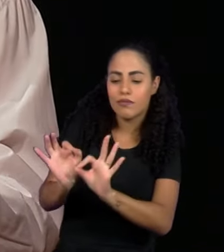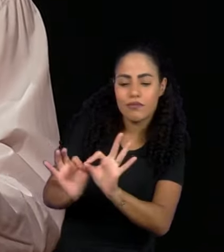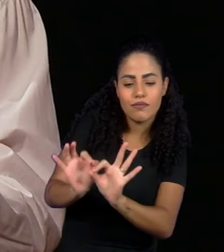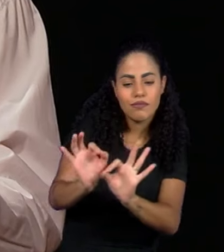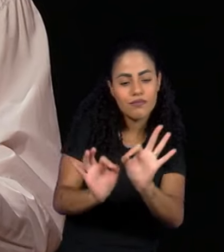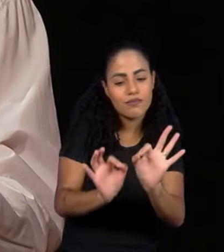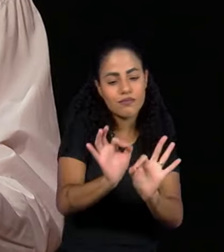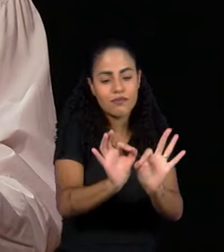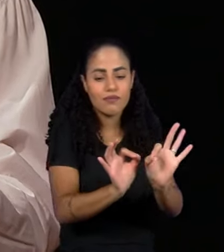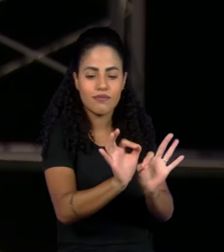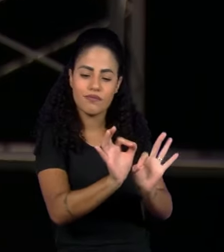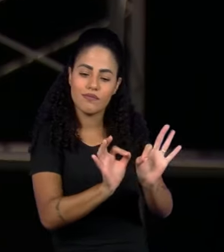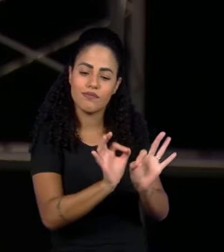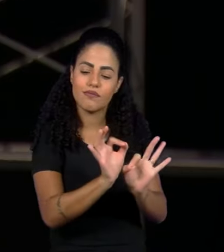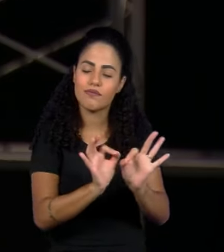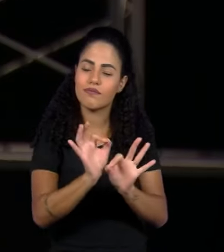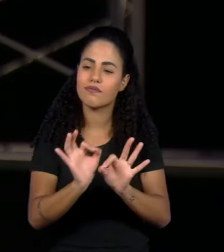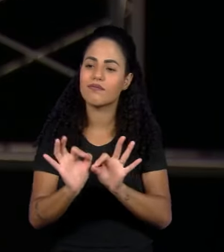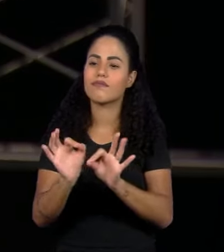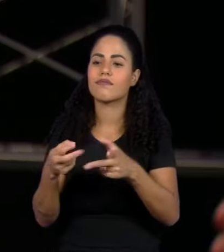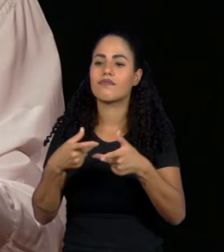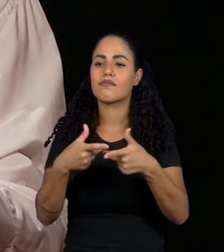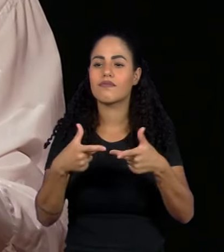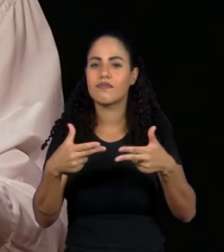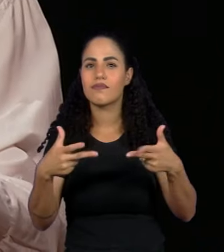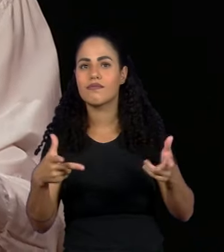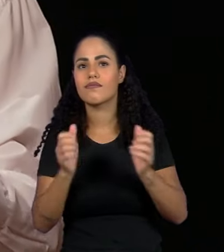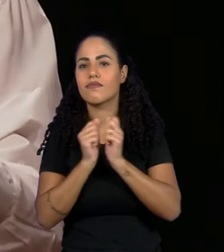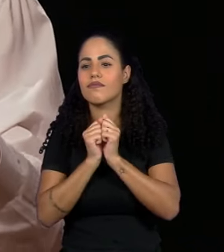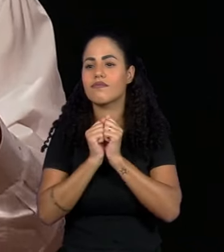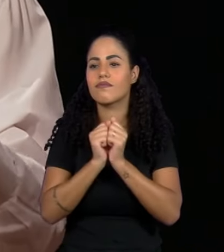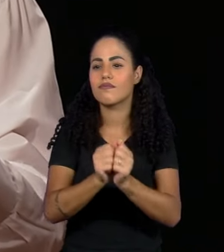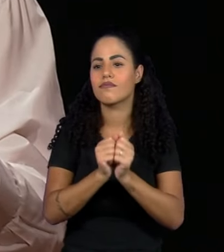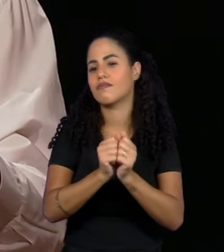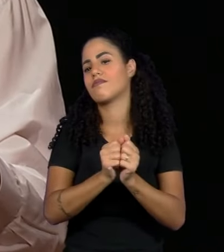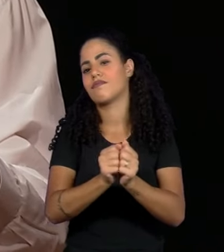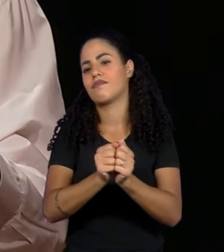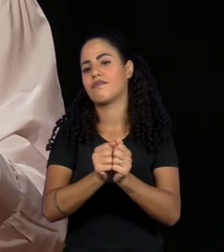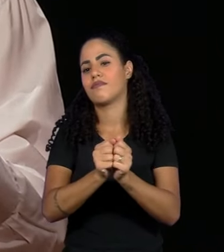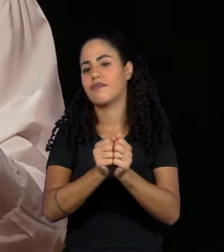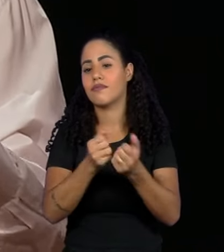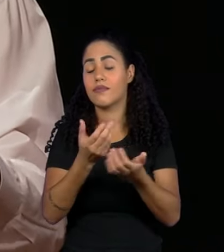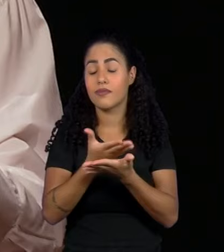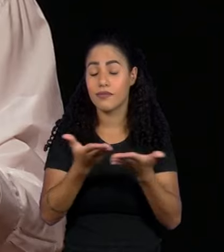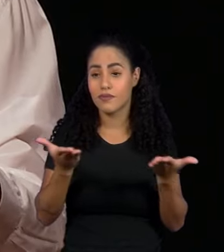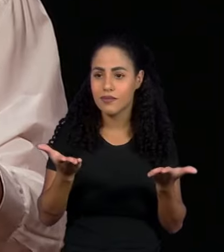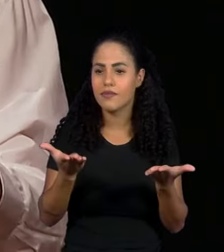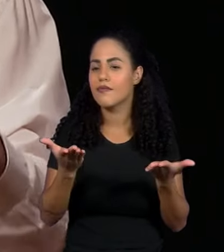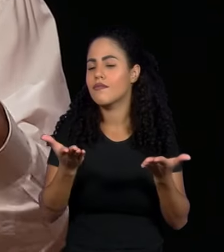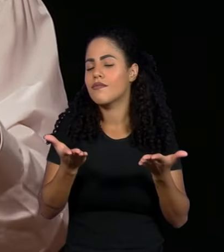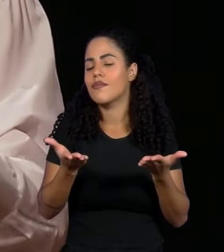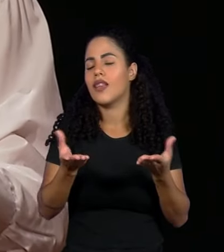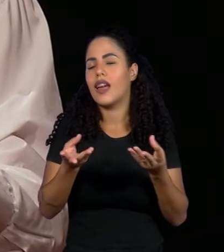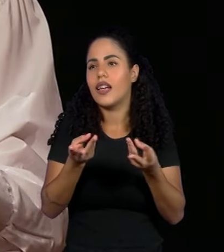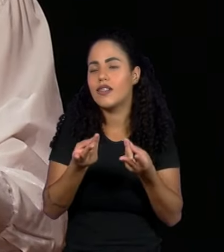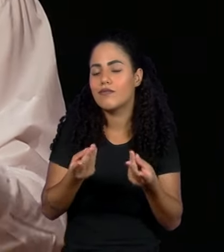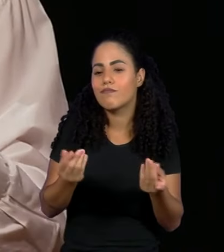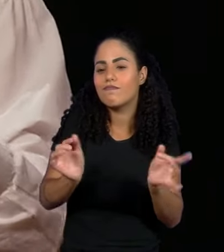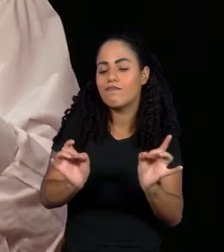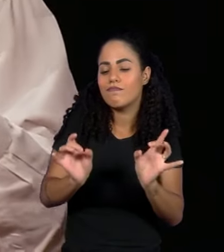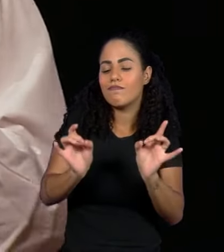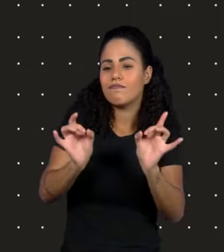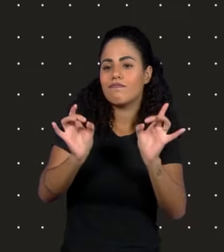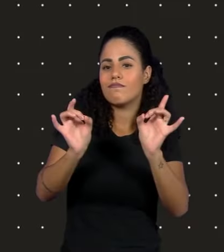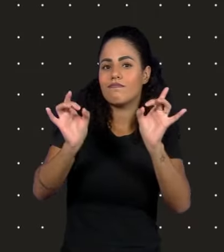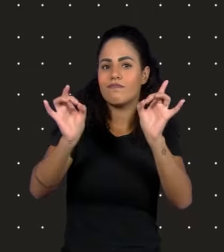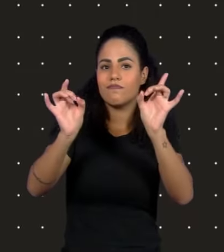Prata Palomares, um filme que eu fiz com ela, com a Ítala, né? E... sobretudo, ela botava uma mesinha.